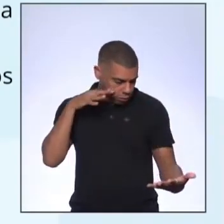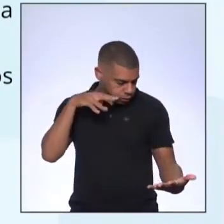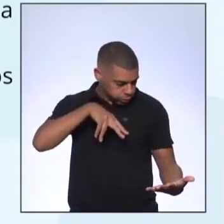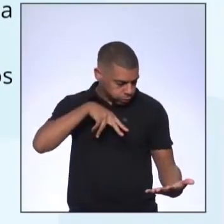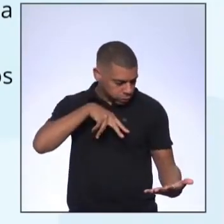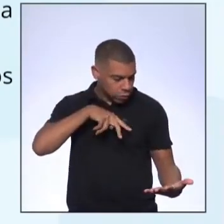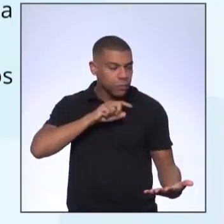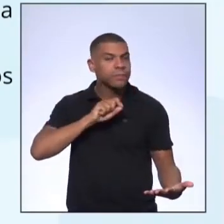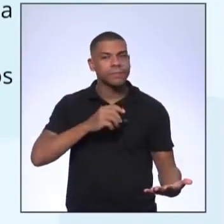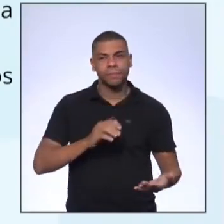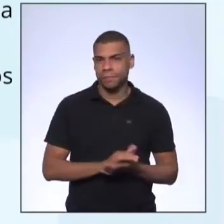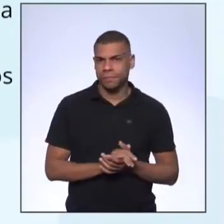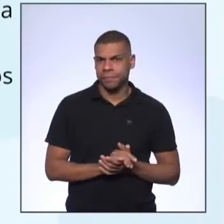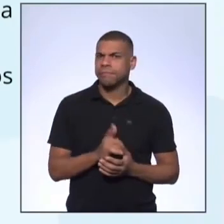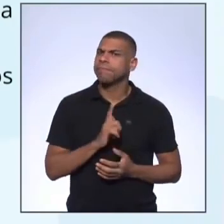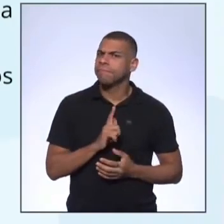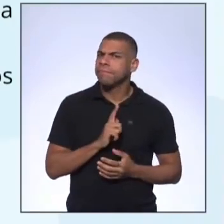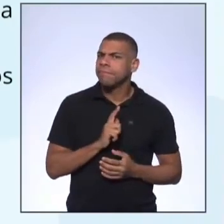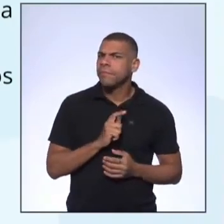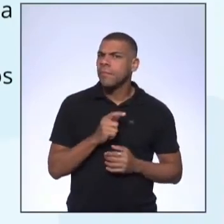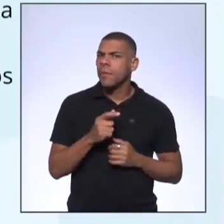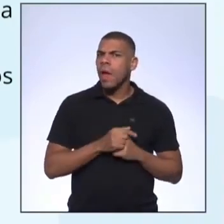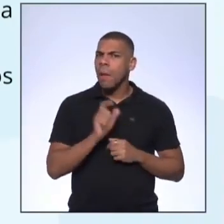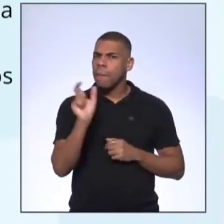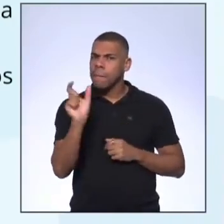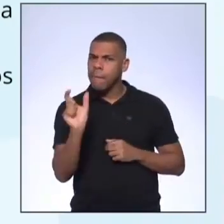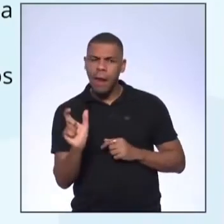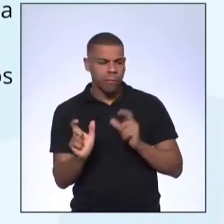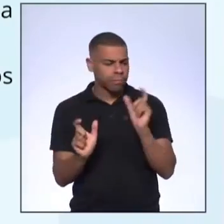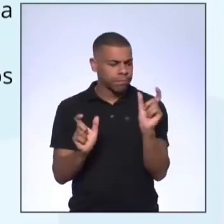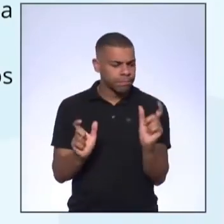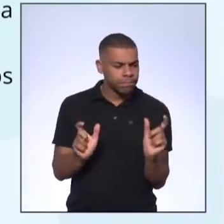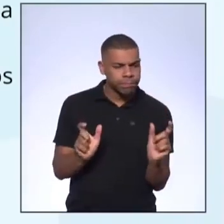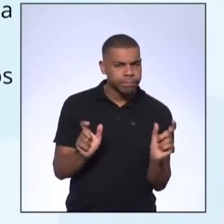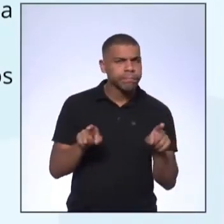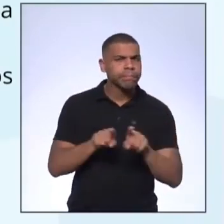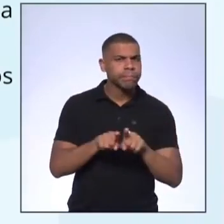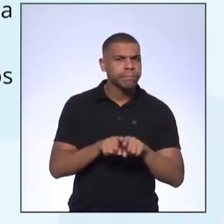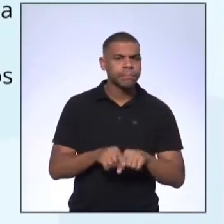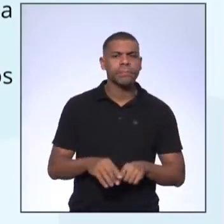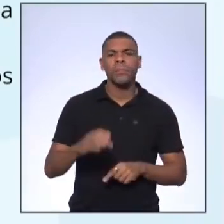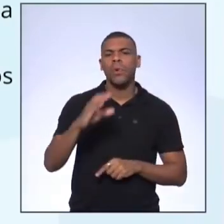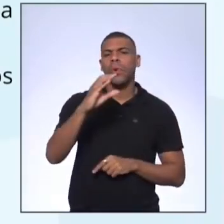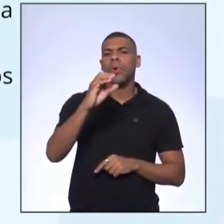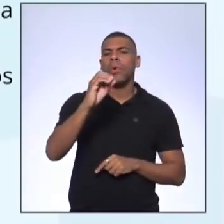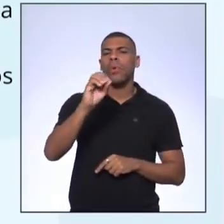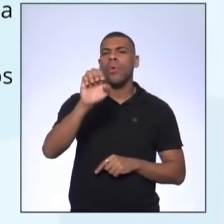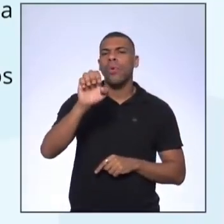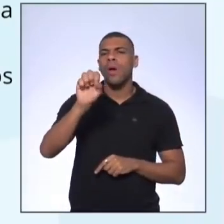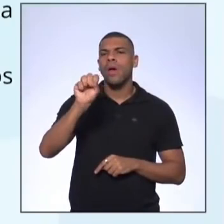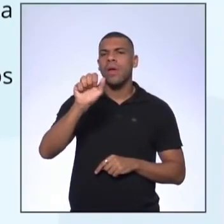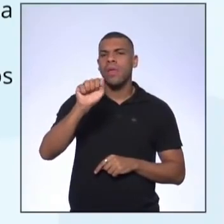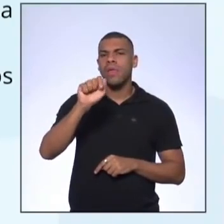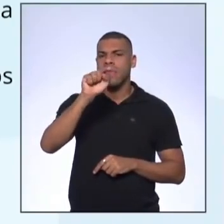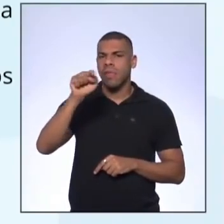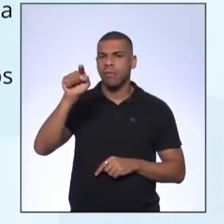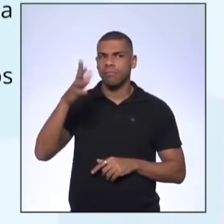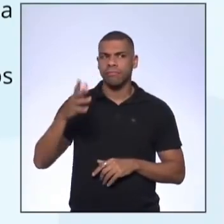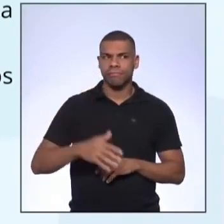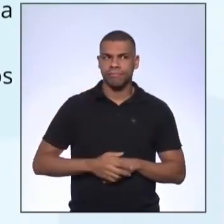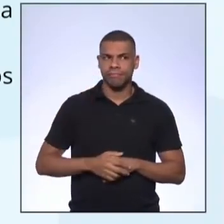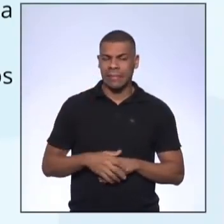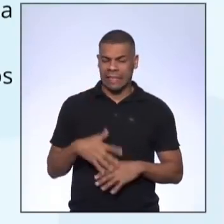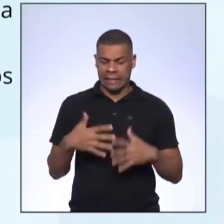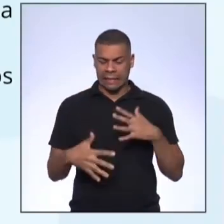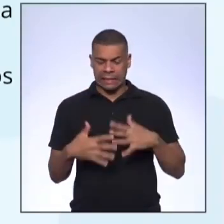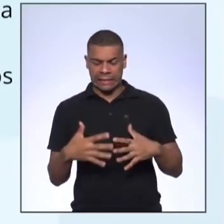se dirigiu? Há elementos coesivos no texto, a gente vai trabalhar isso na próxima aula, porque coesão é quando quando você começa a escrever, aí pronto, aí começa a dar aquele